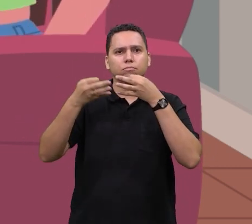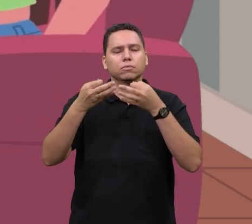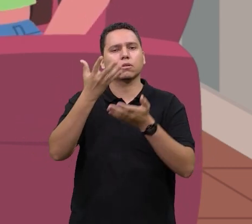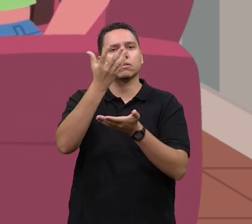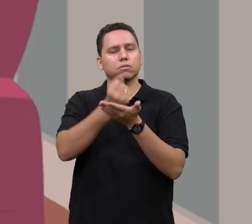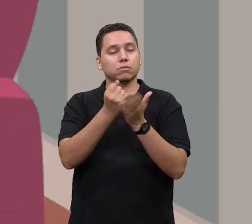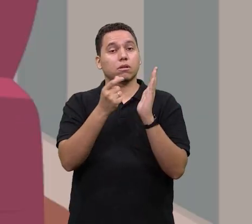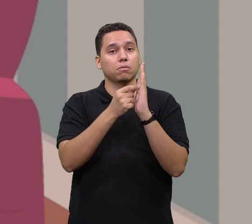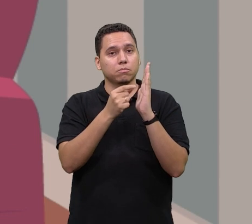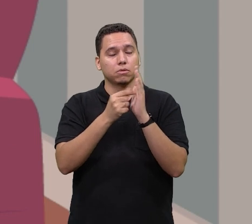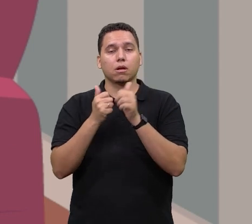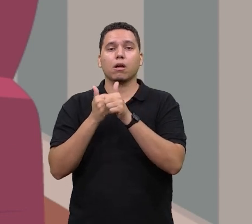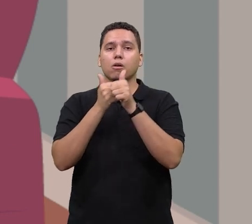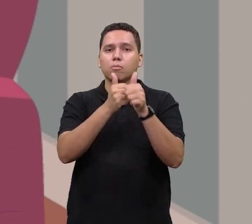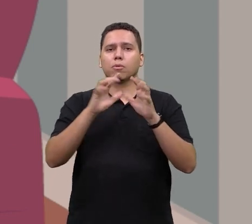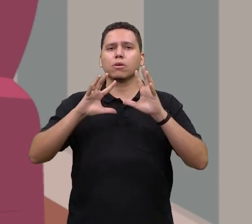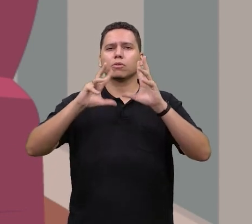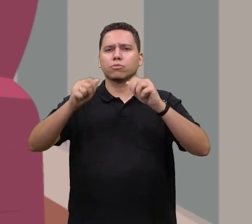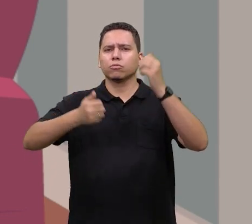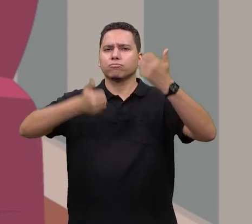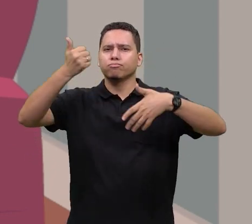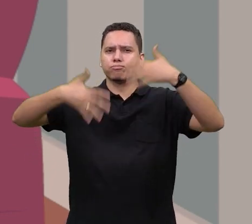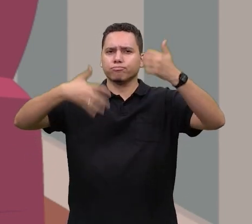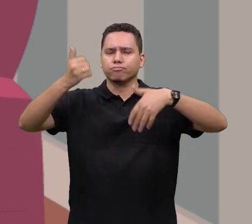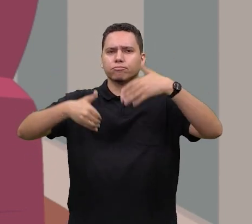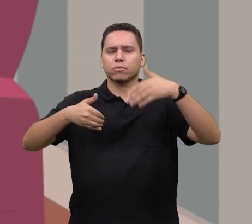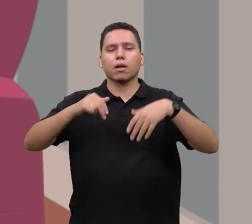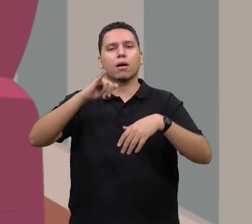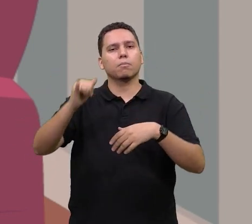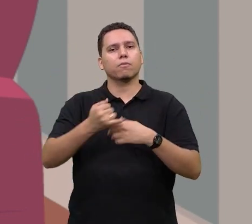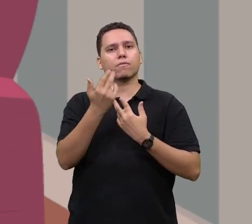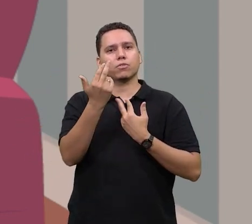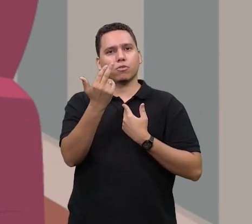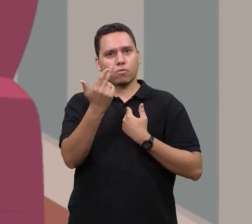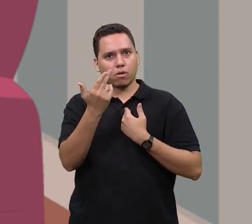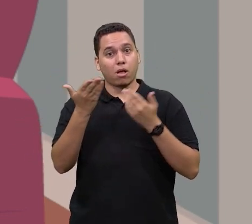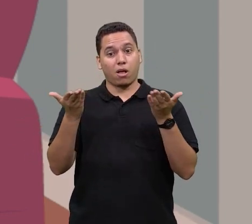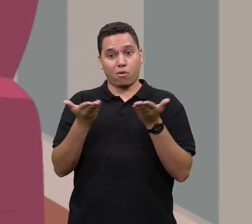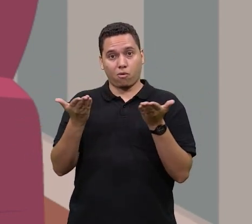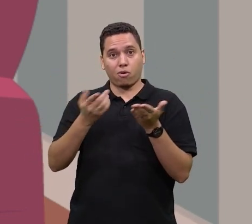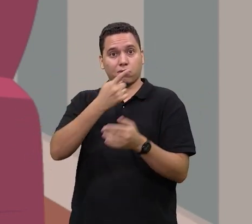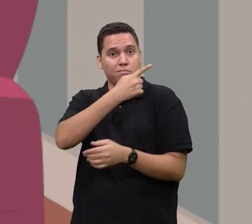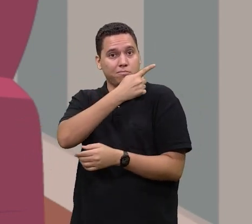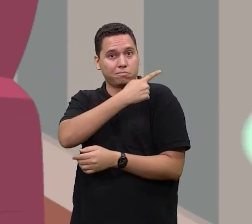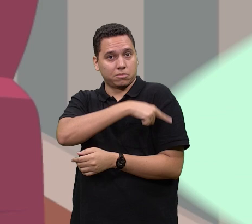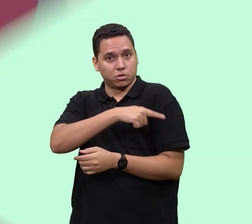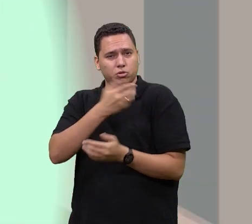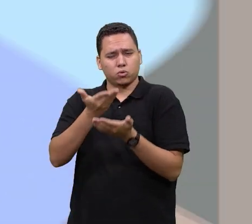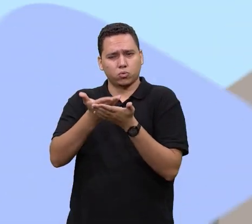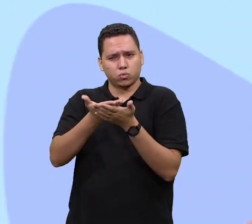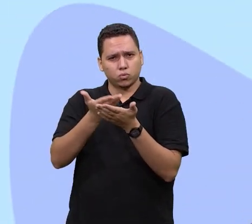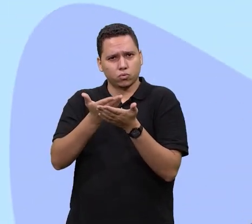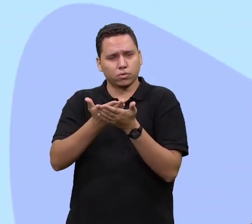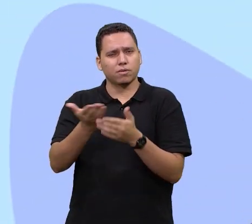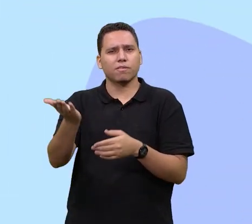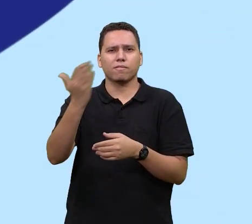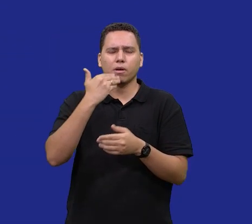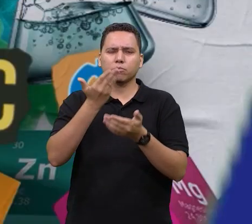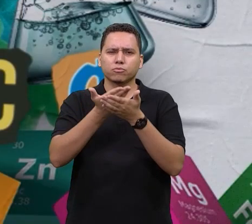todo o nosso conteúdo. Faça como eu, se prepare desde a primeira série do ensino médio. Vamos buscar a nossa vaga!